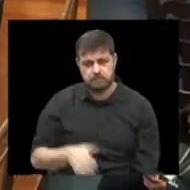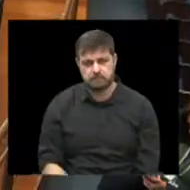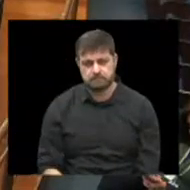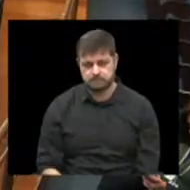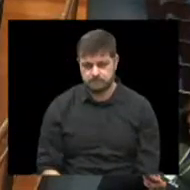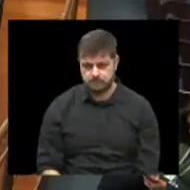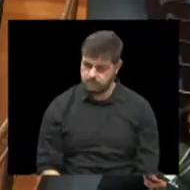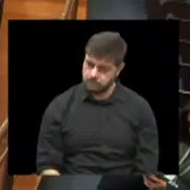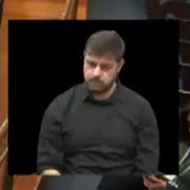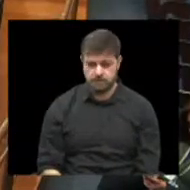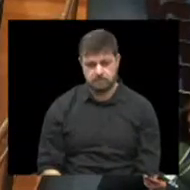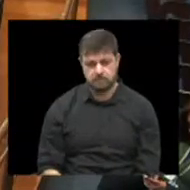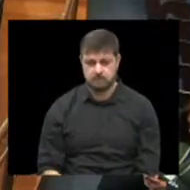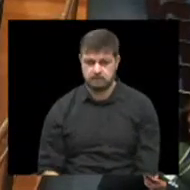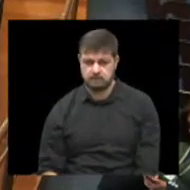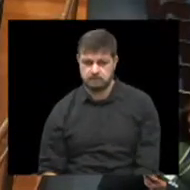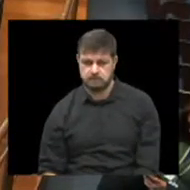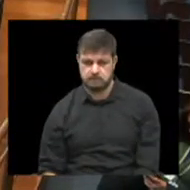do PSL.